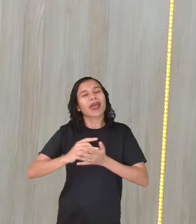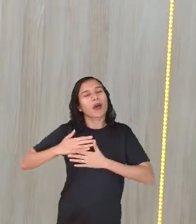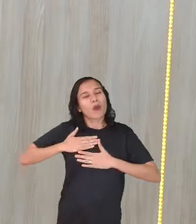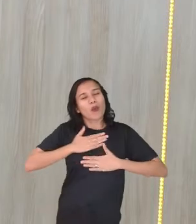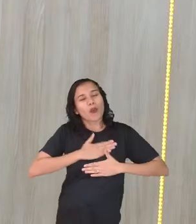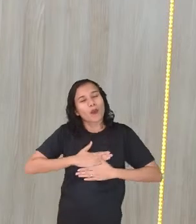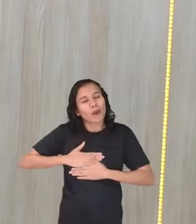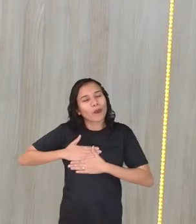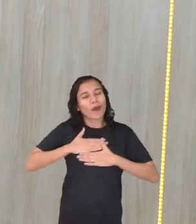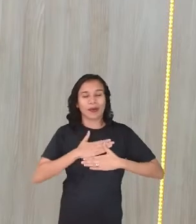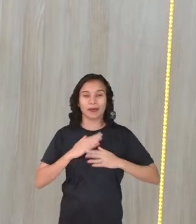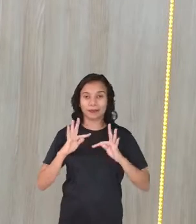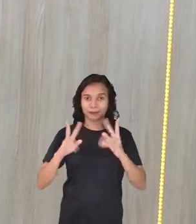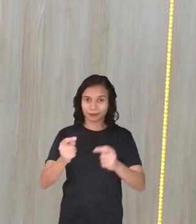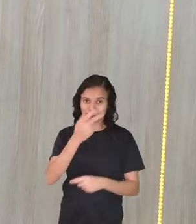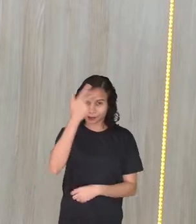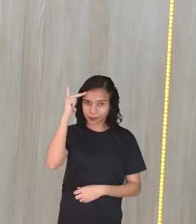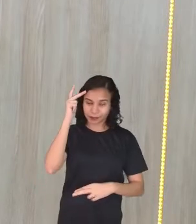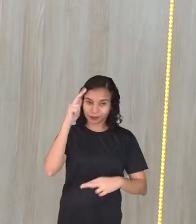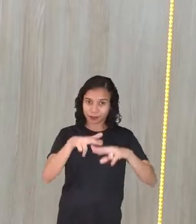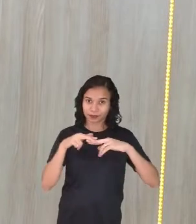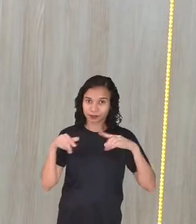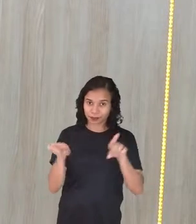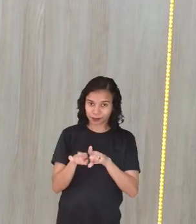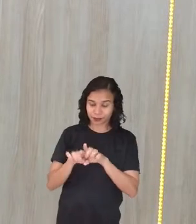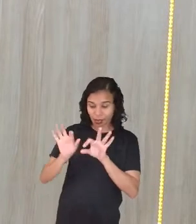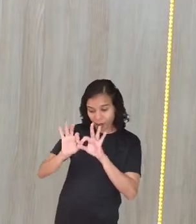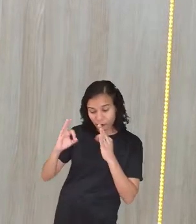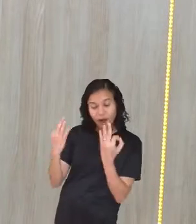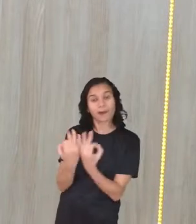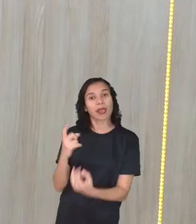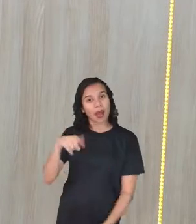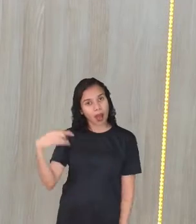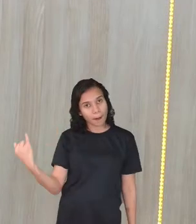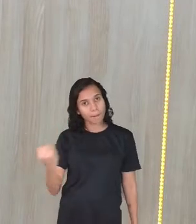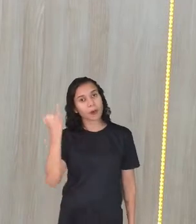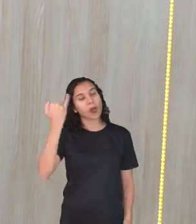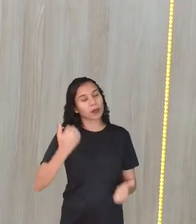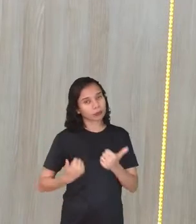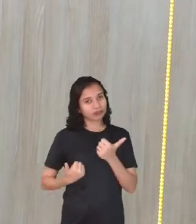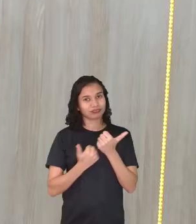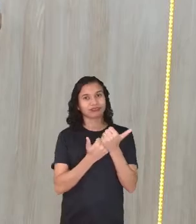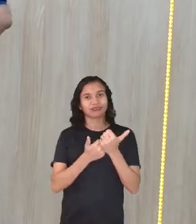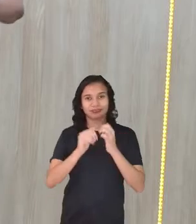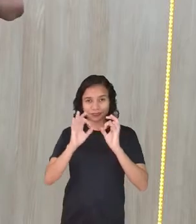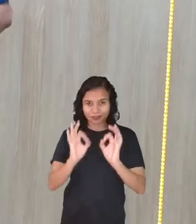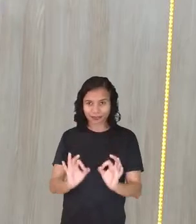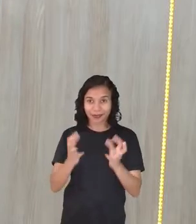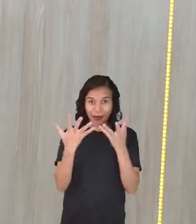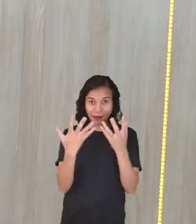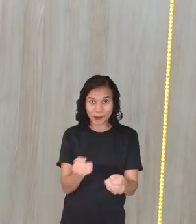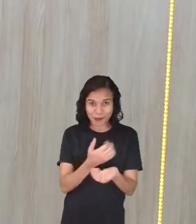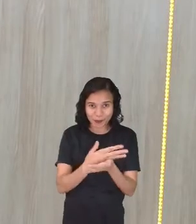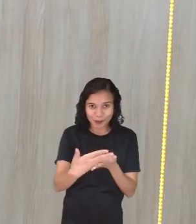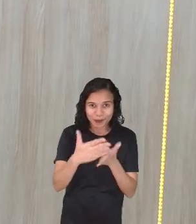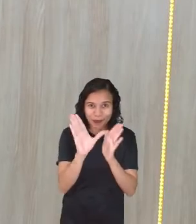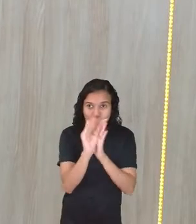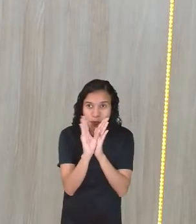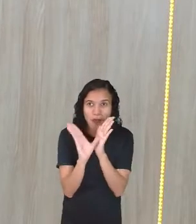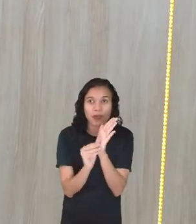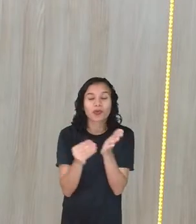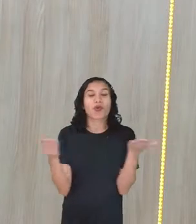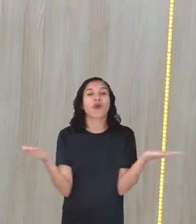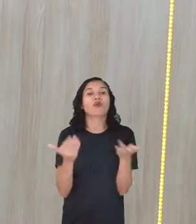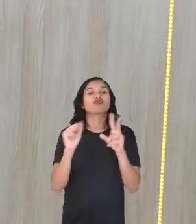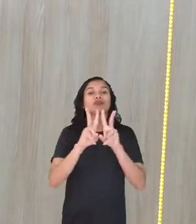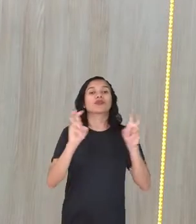prazeroso para todos. E acho que a família aí conta com a colaboração de vocês. Mas vamos lá, que a gente vai